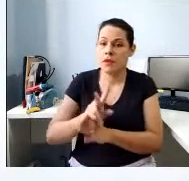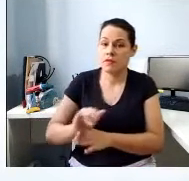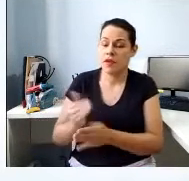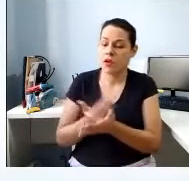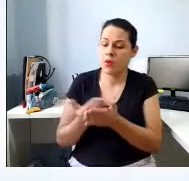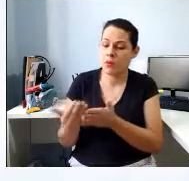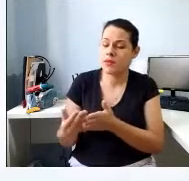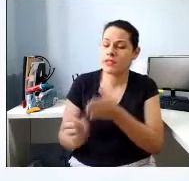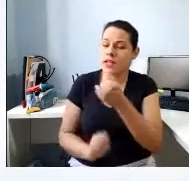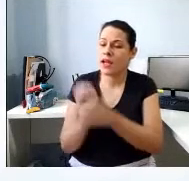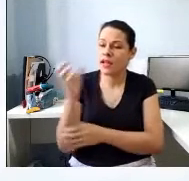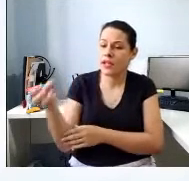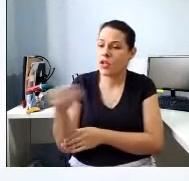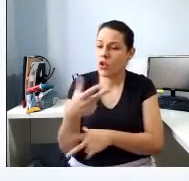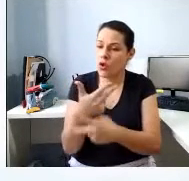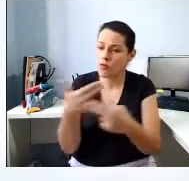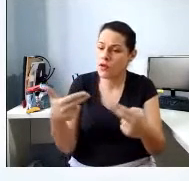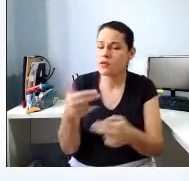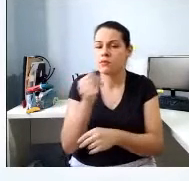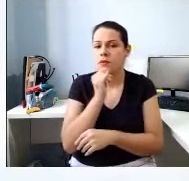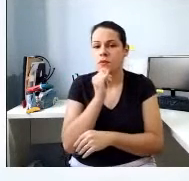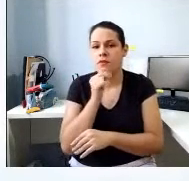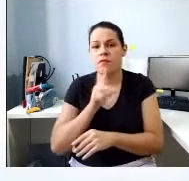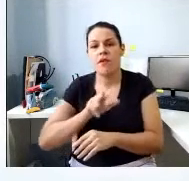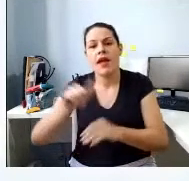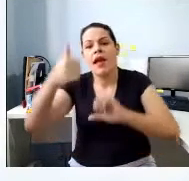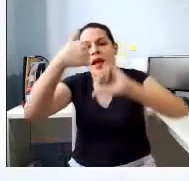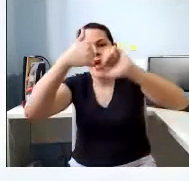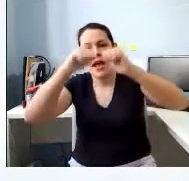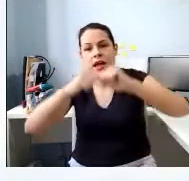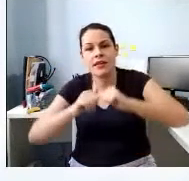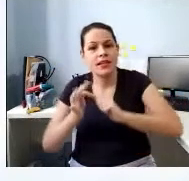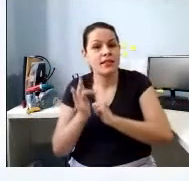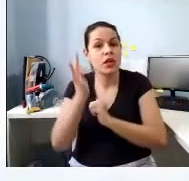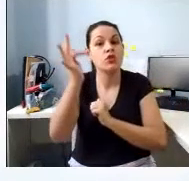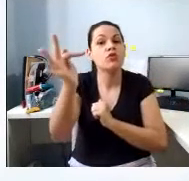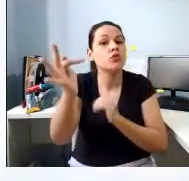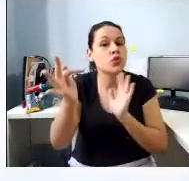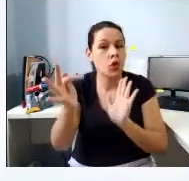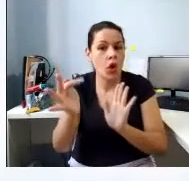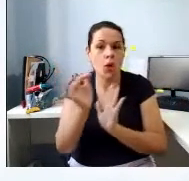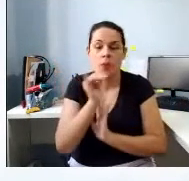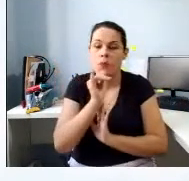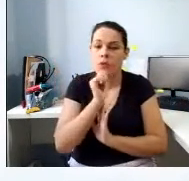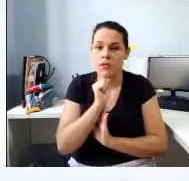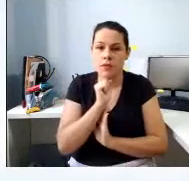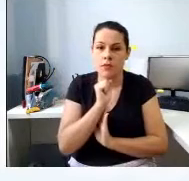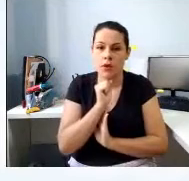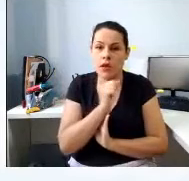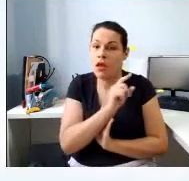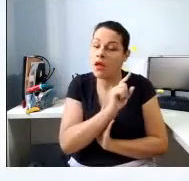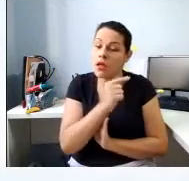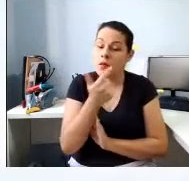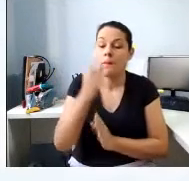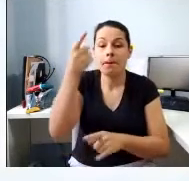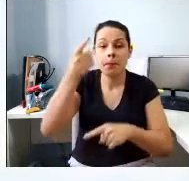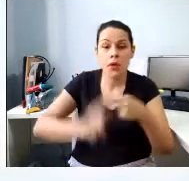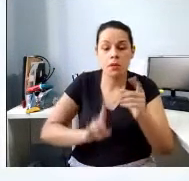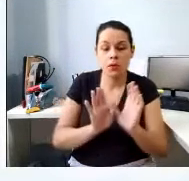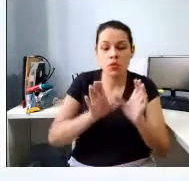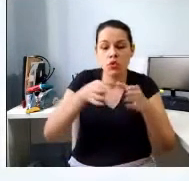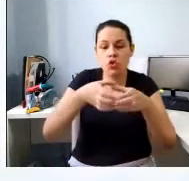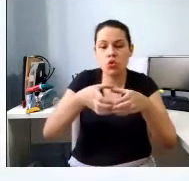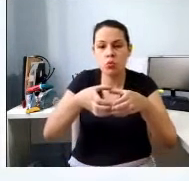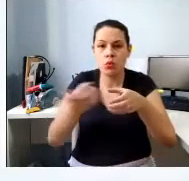bastante diferentes, que eu acho que a gente vai ter que analisar para frente. Tem essa questão das não coligações, né, da proibição da coligação para